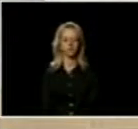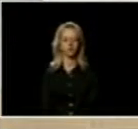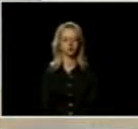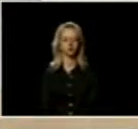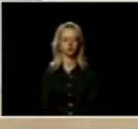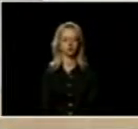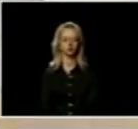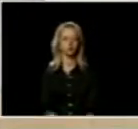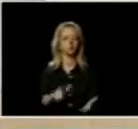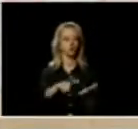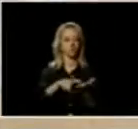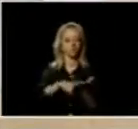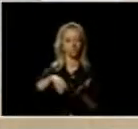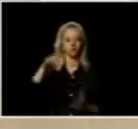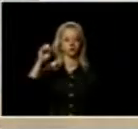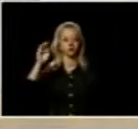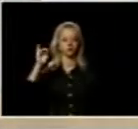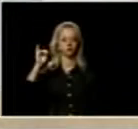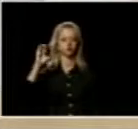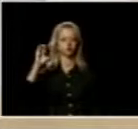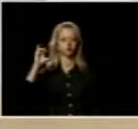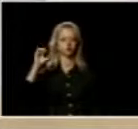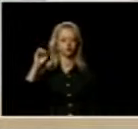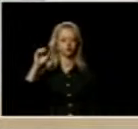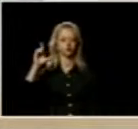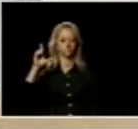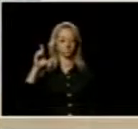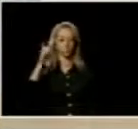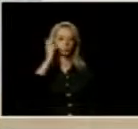prefeitura, que vai lá da cultura, coloca dia 22 a sessão